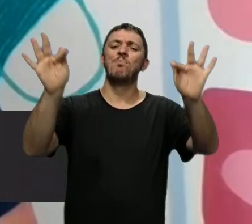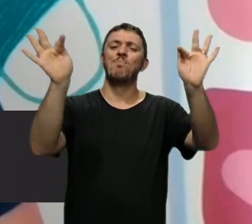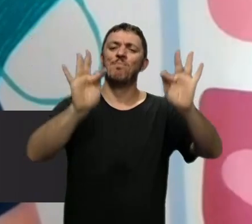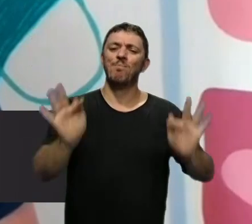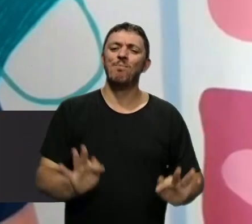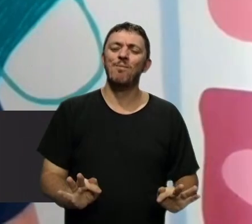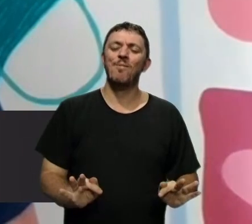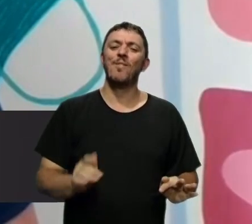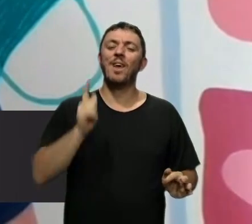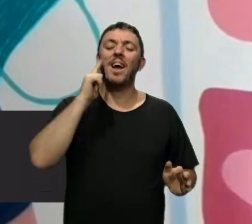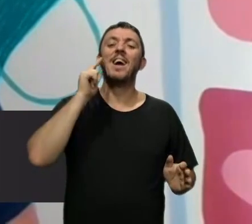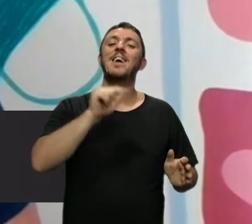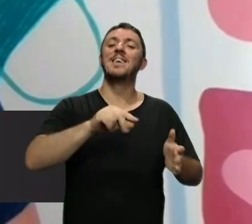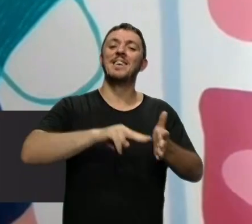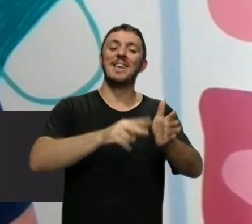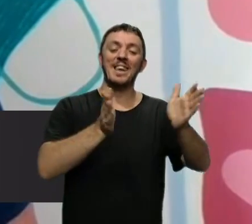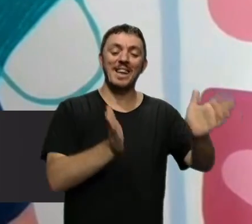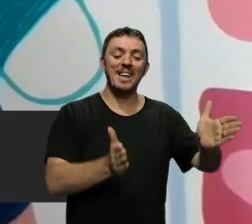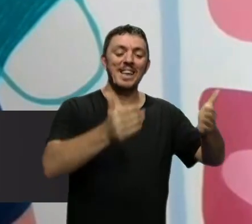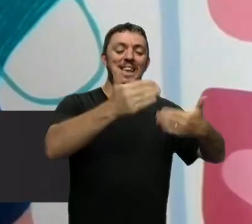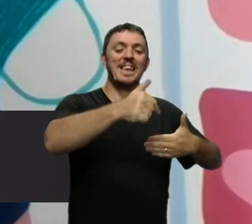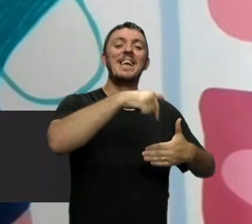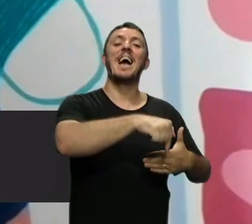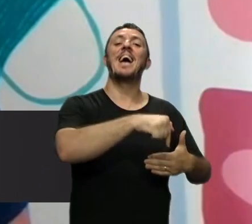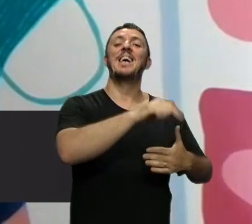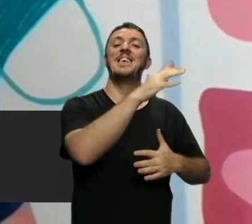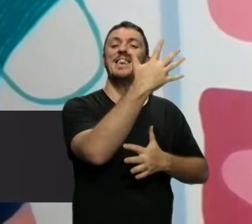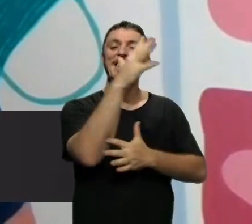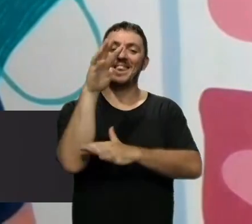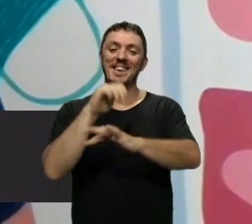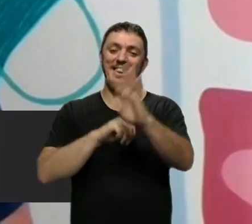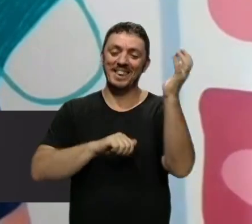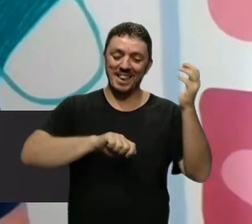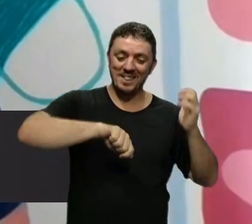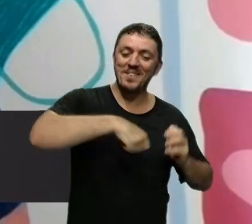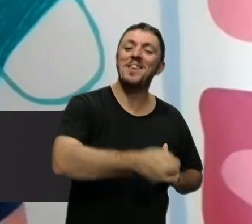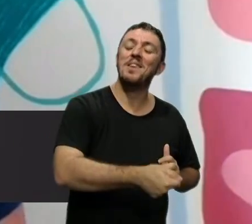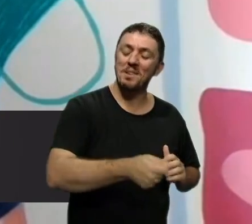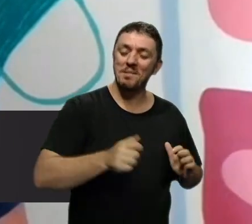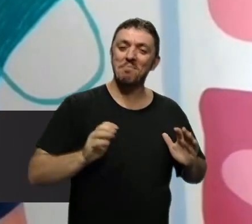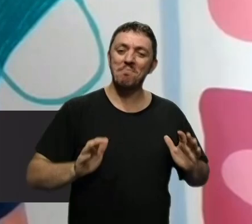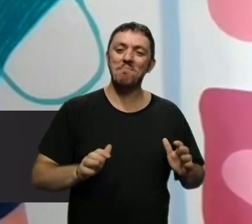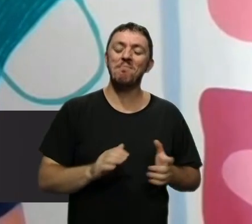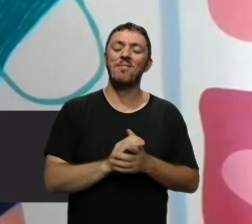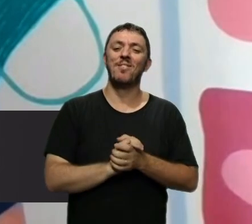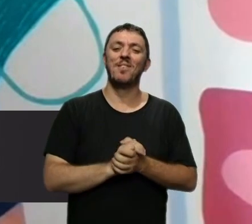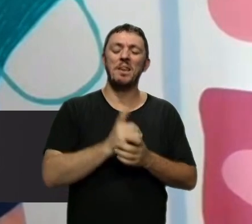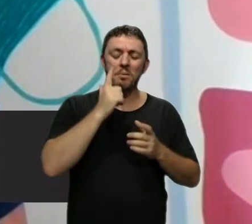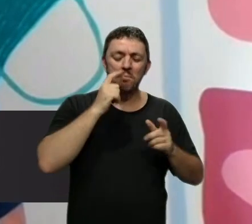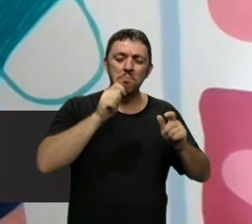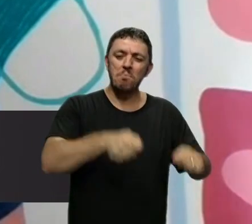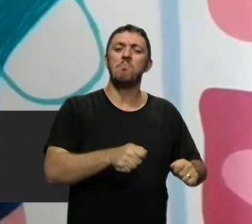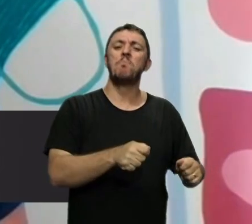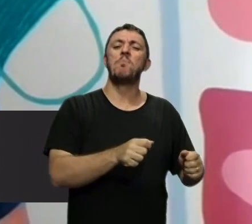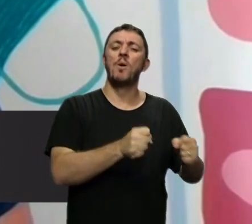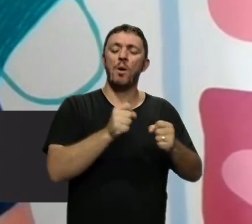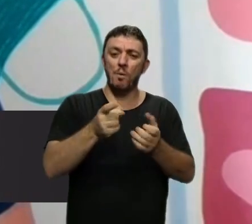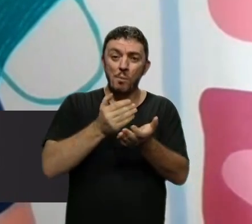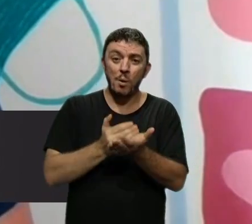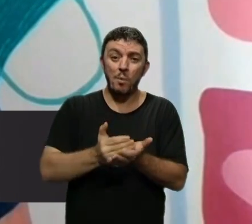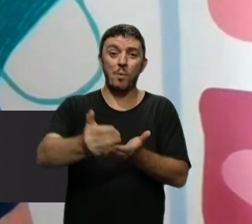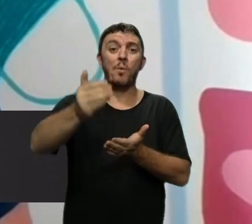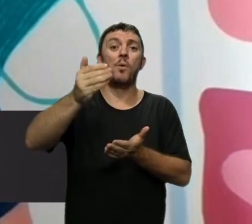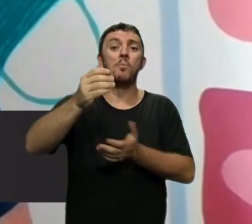das caixas da natureza terem inspirado uma ação tão potente como essa para vocês começarem o ano.